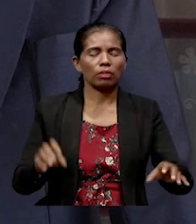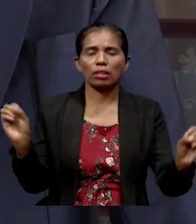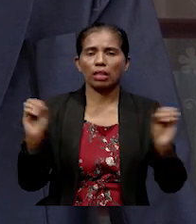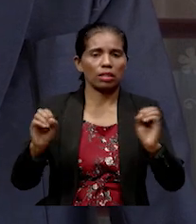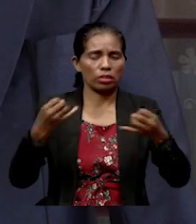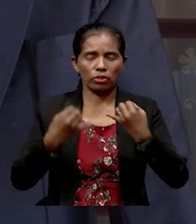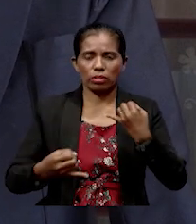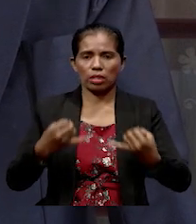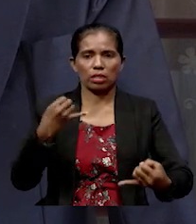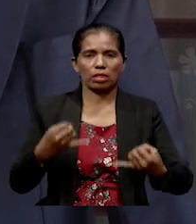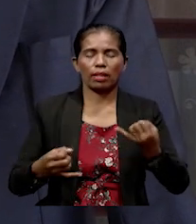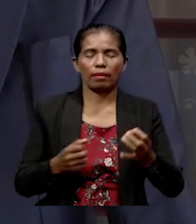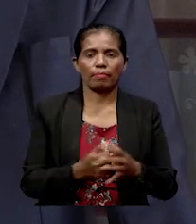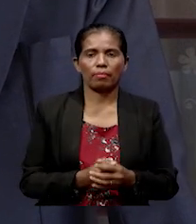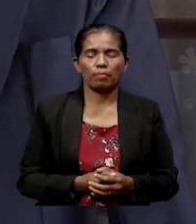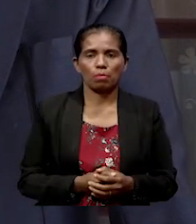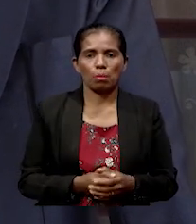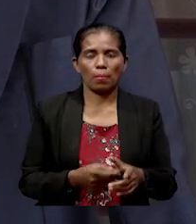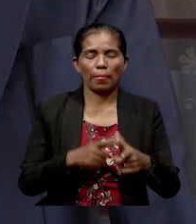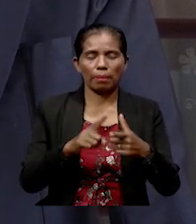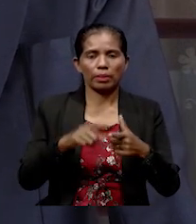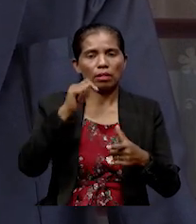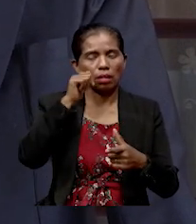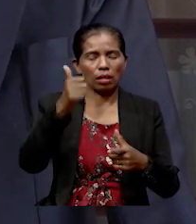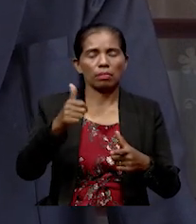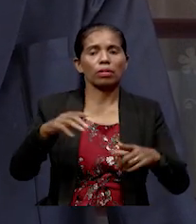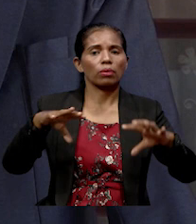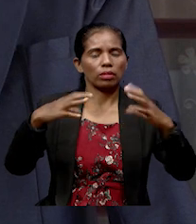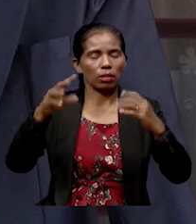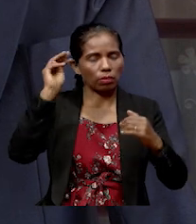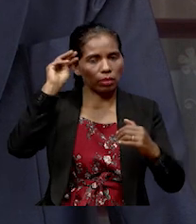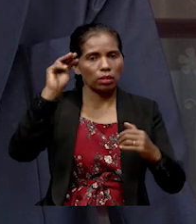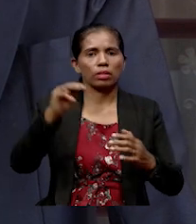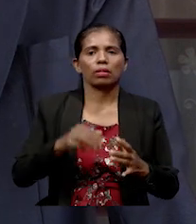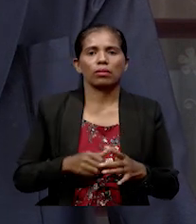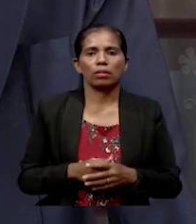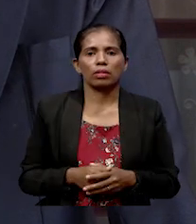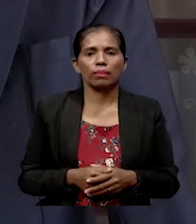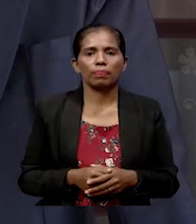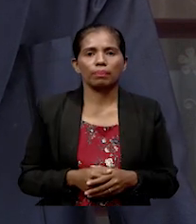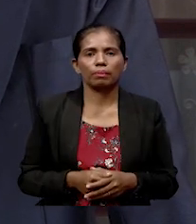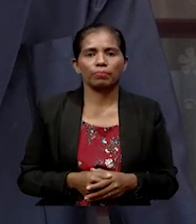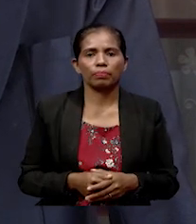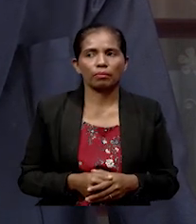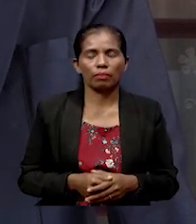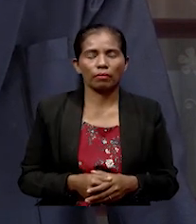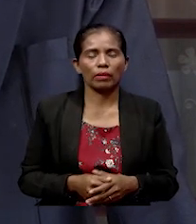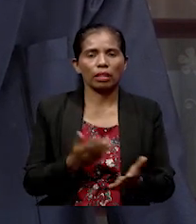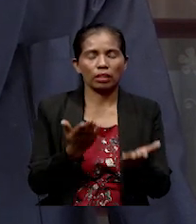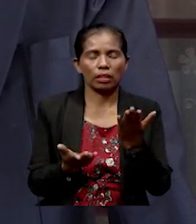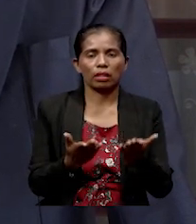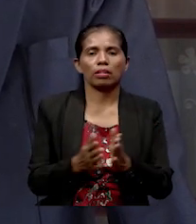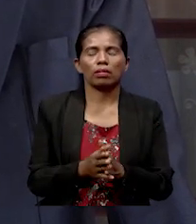injustiça, parece que depois é Aban, Conselho do Ministro, extraordinário, a me se teto, a tu